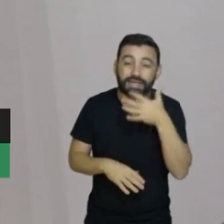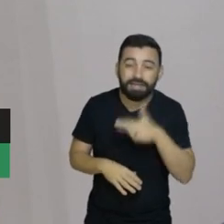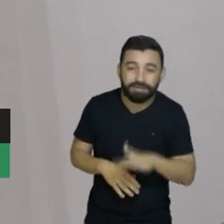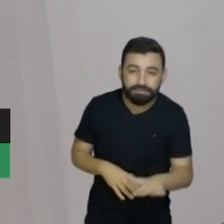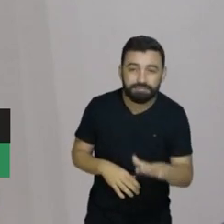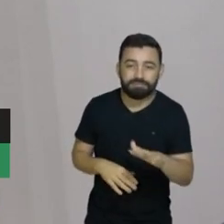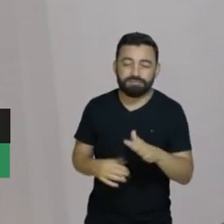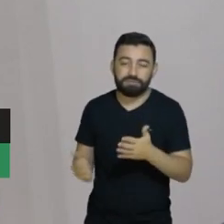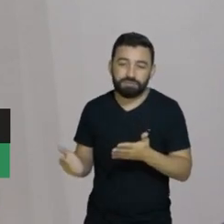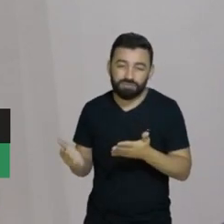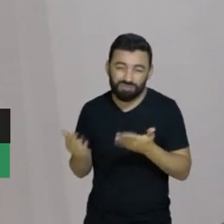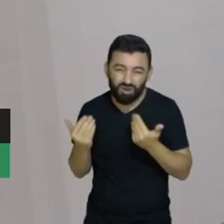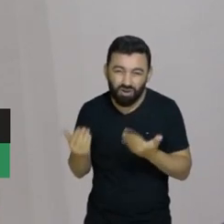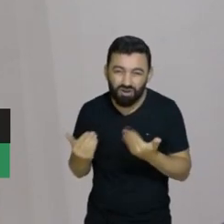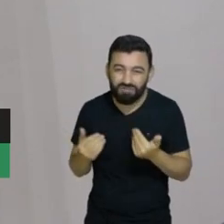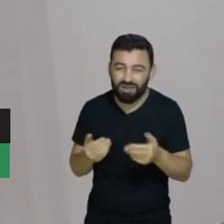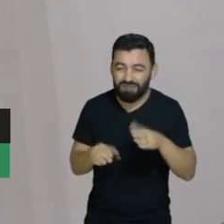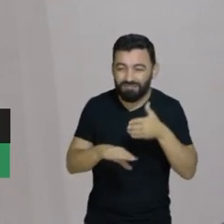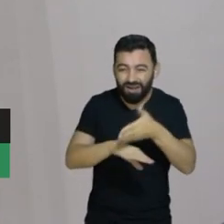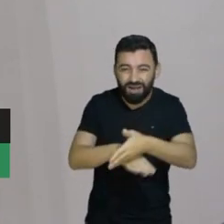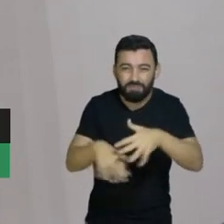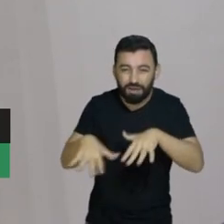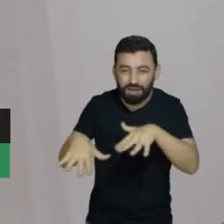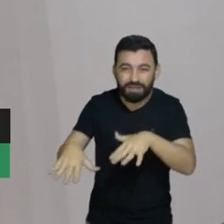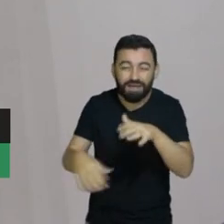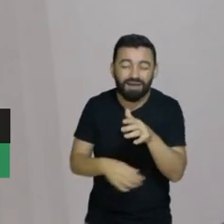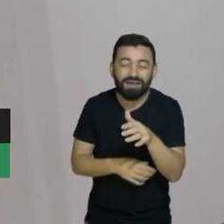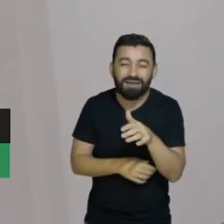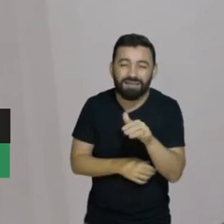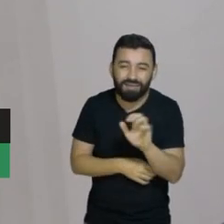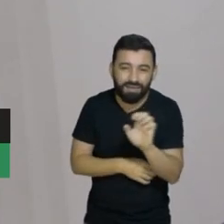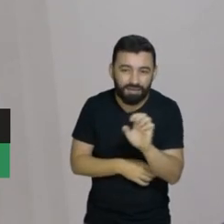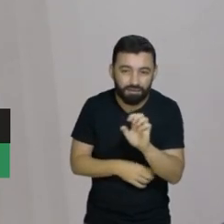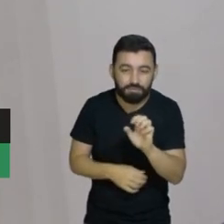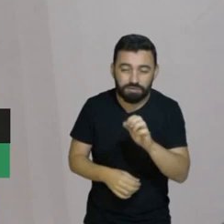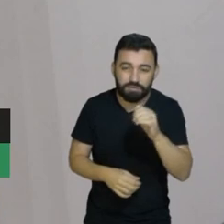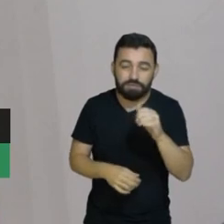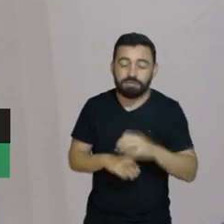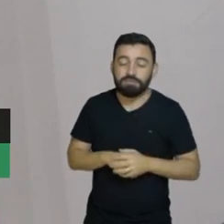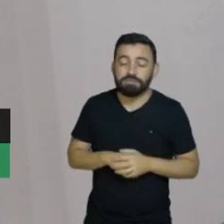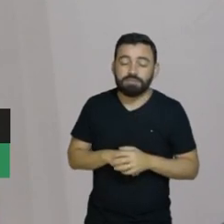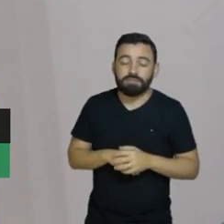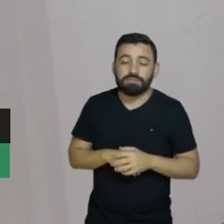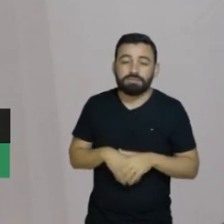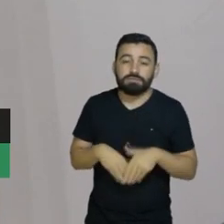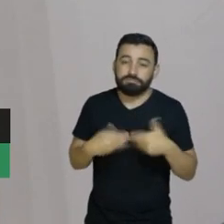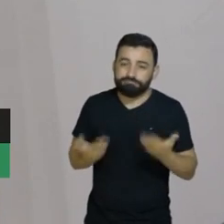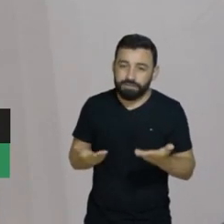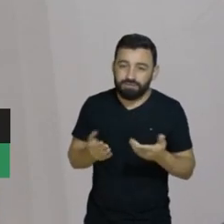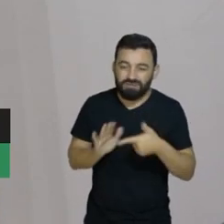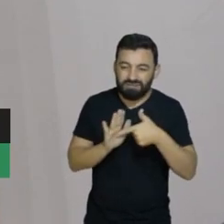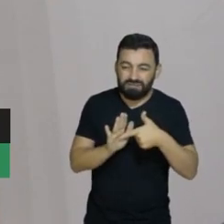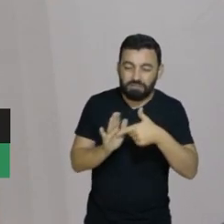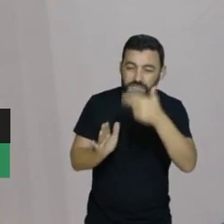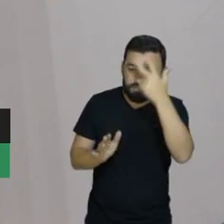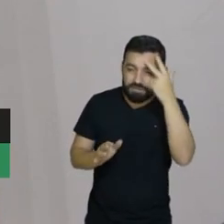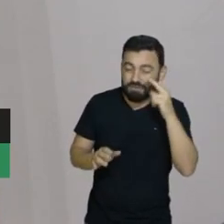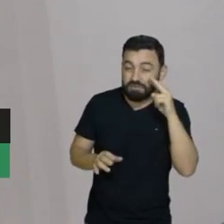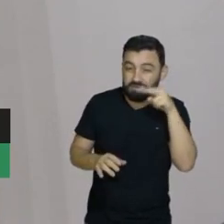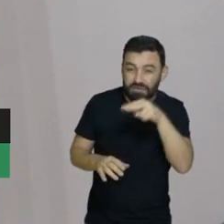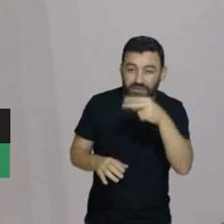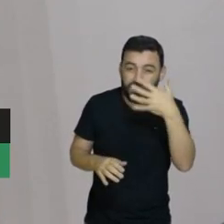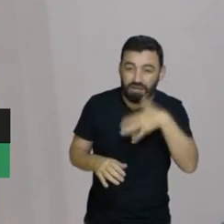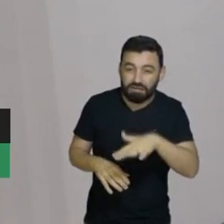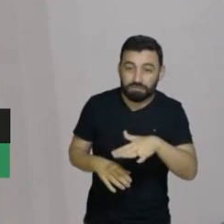parada gay, que, além de gastar o nosso dinheiro público, expõe as crianças a situações de obscenidade e pornografia. Eu vou colocar